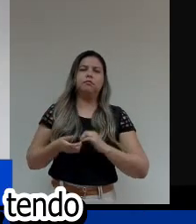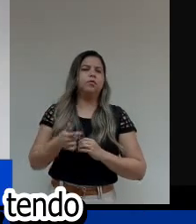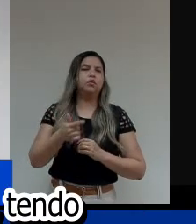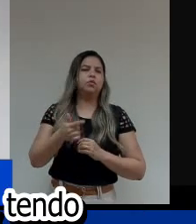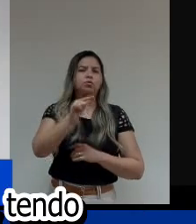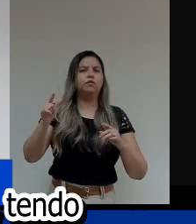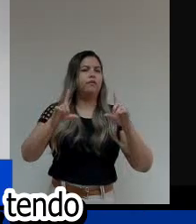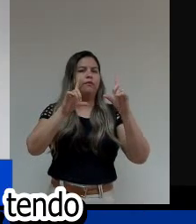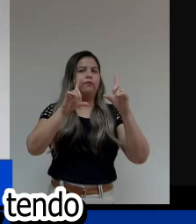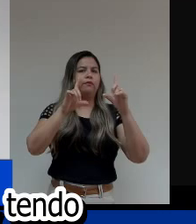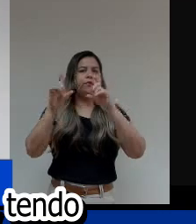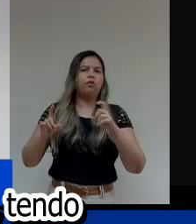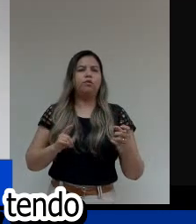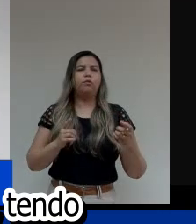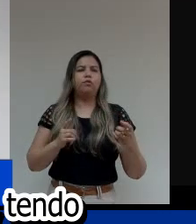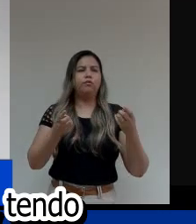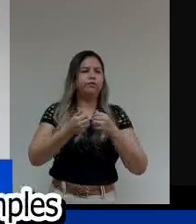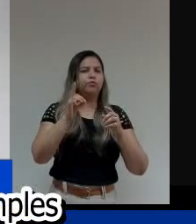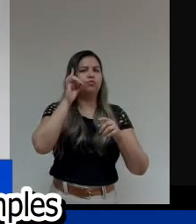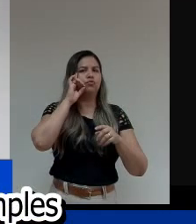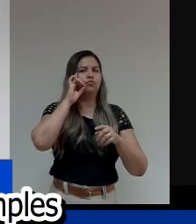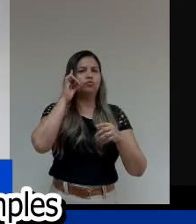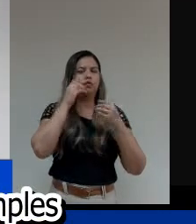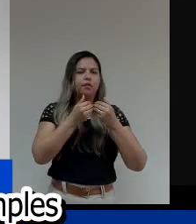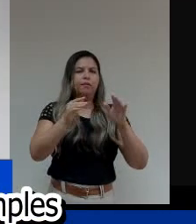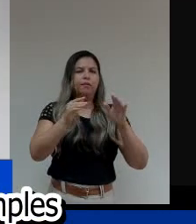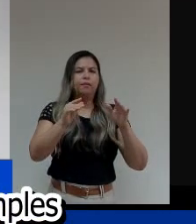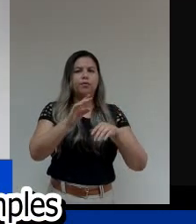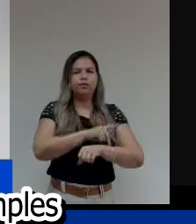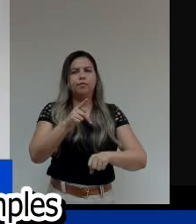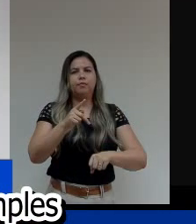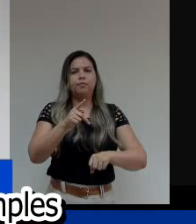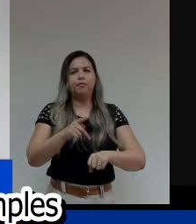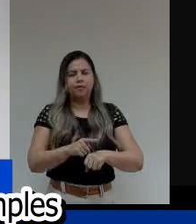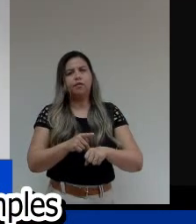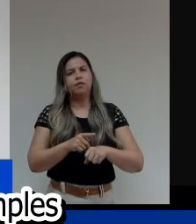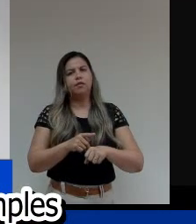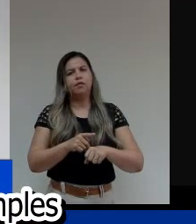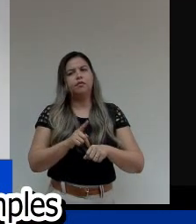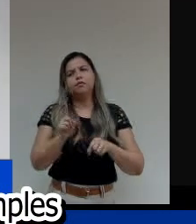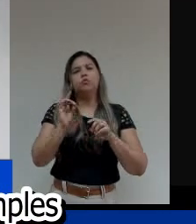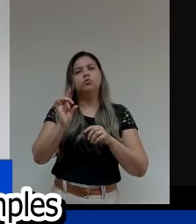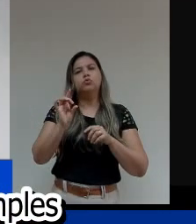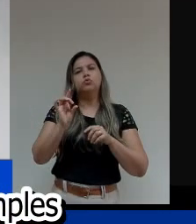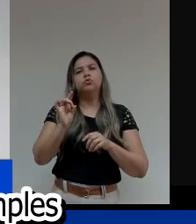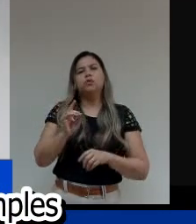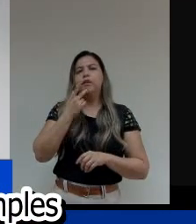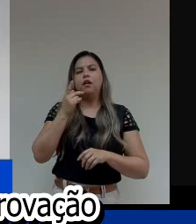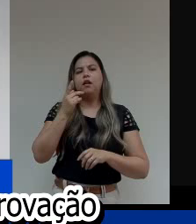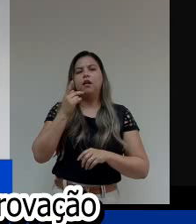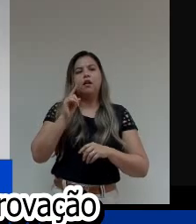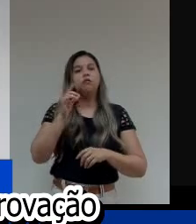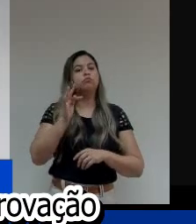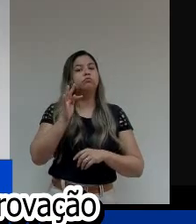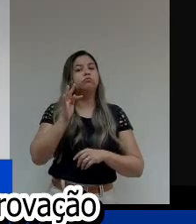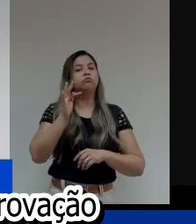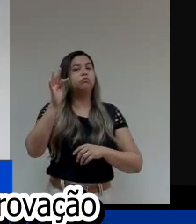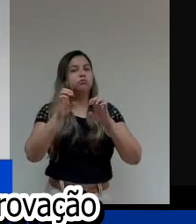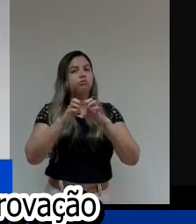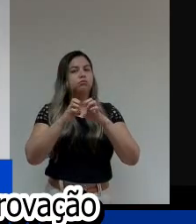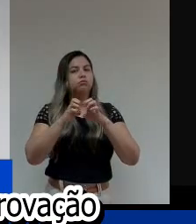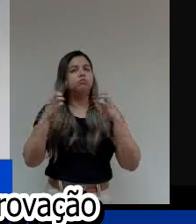imagens do candidato em inauguração, tendo somente feito menção futura ao evento. A simples menção a